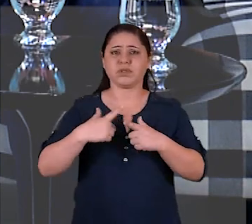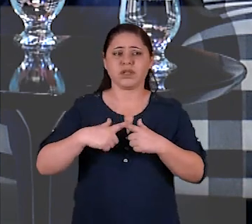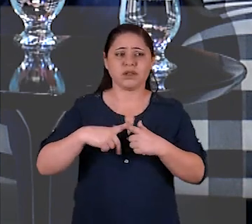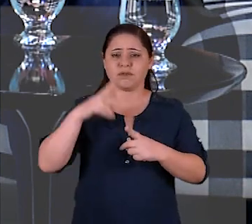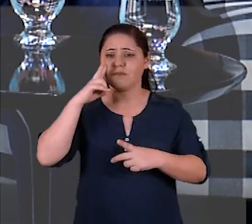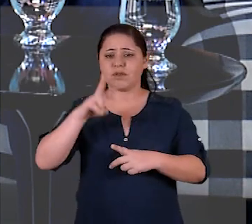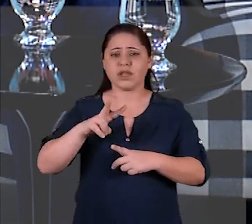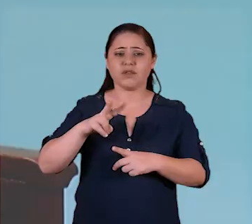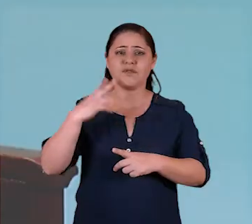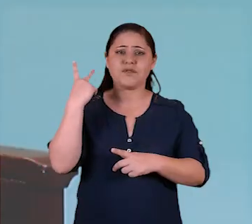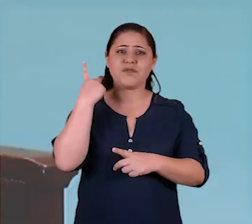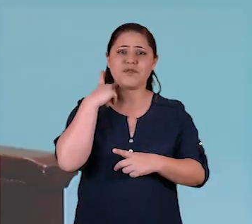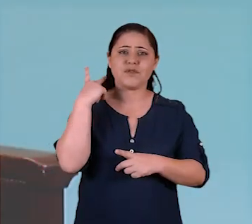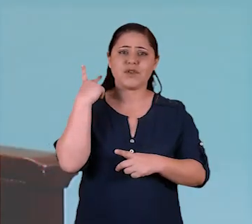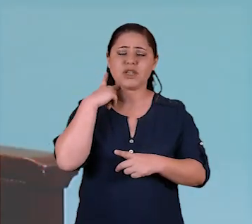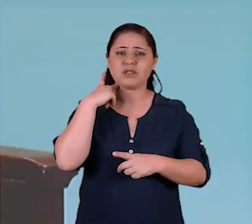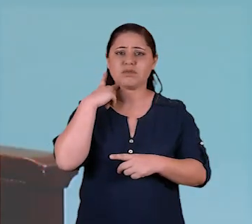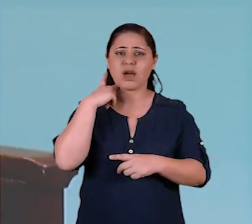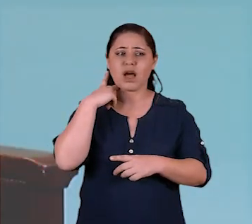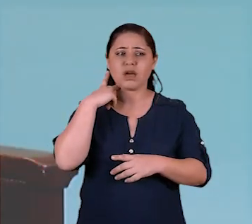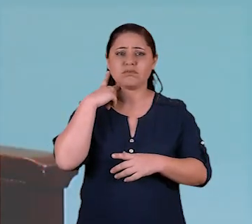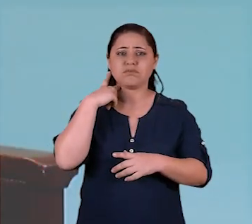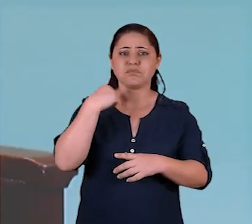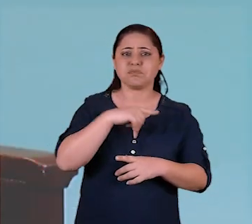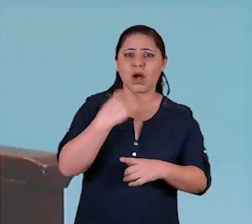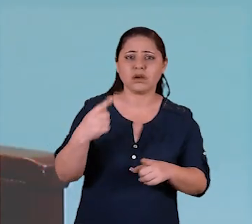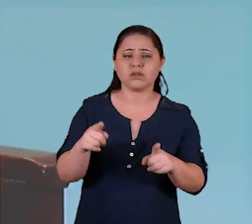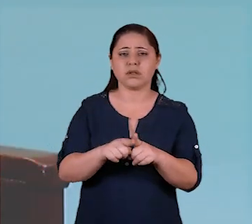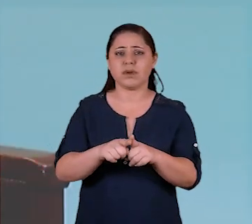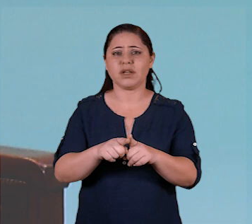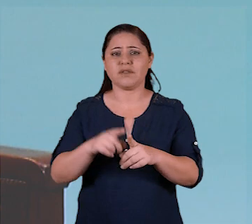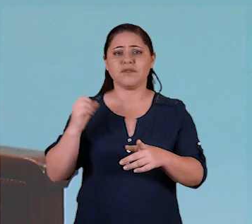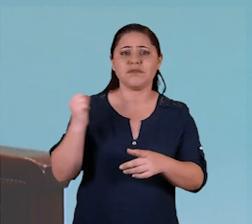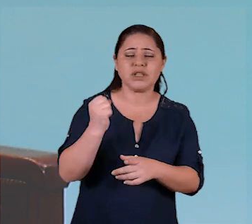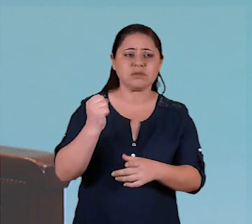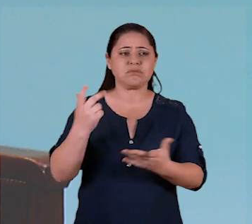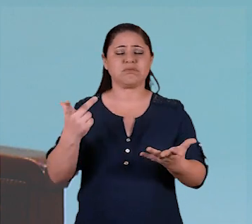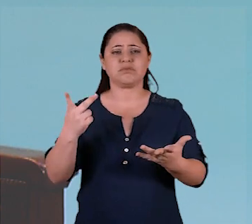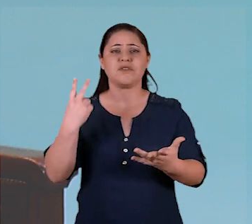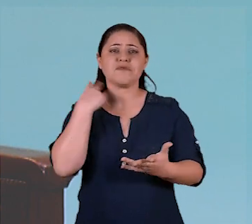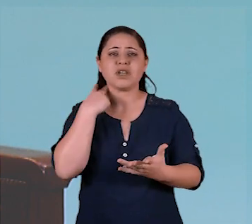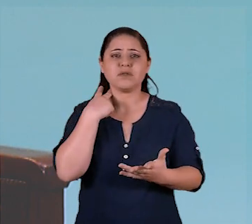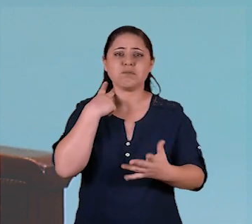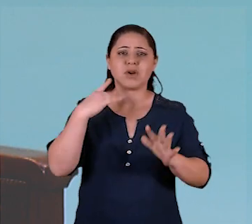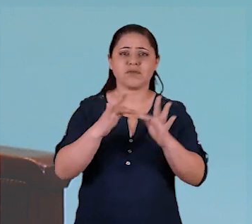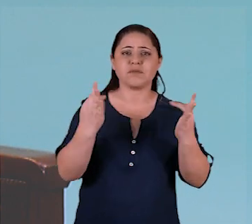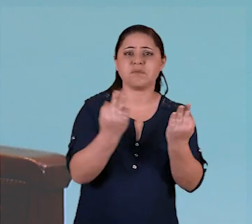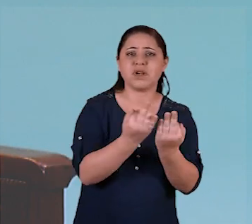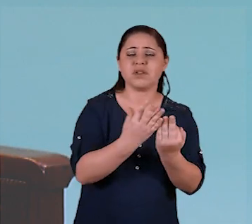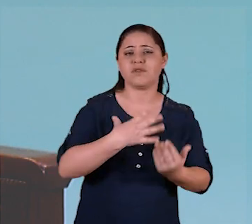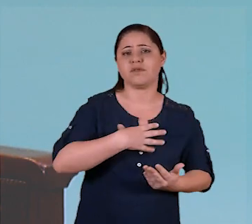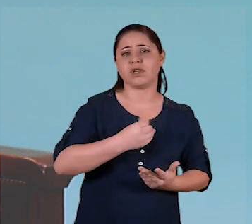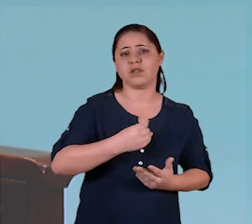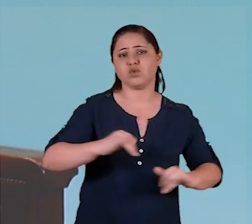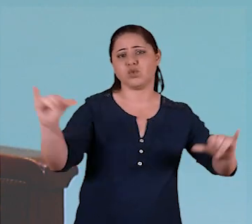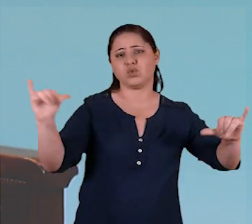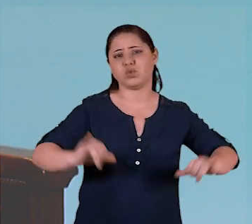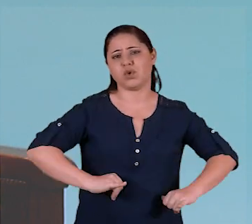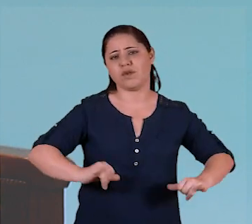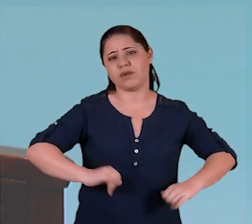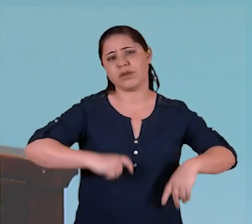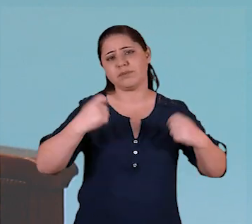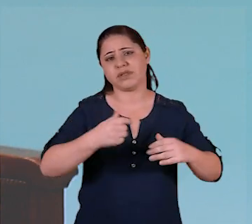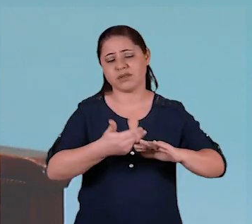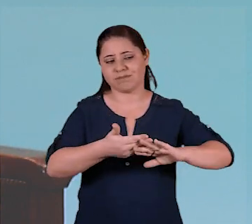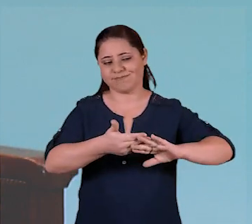você vê ali várias vítimas, além da vítima fatal, você tem as vítimas indiretas, a família, os filhos. Então, aquele sofrimento, você tem que